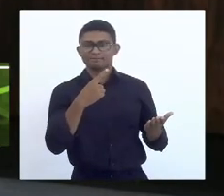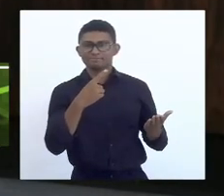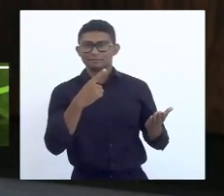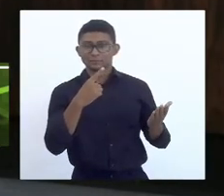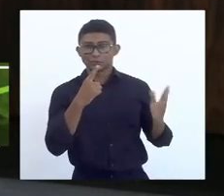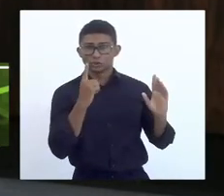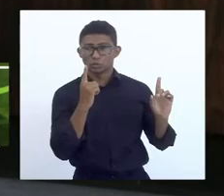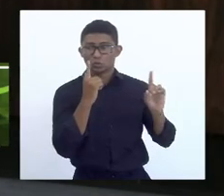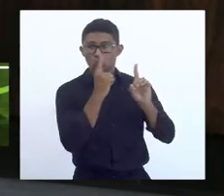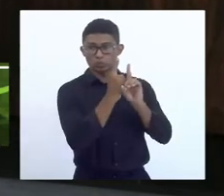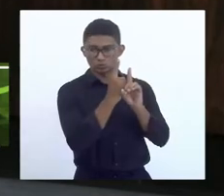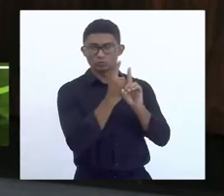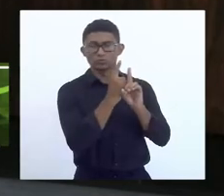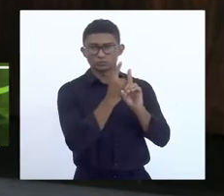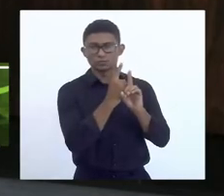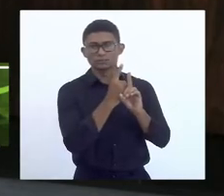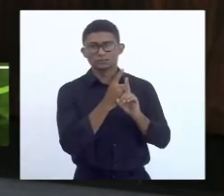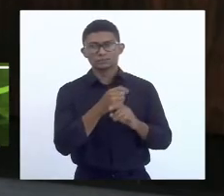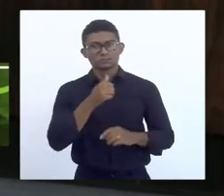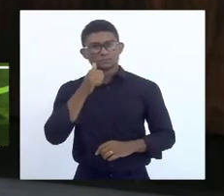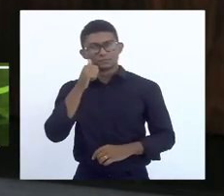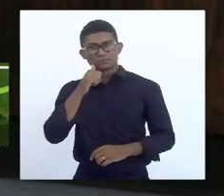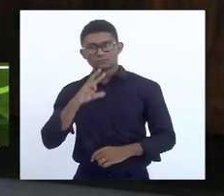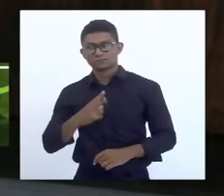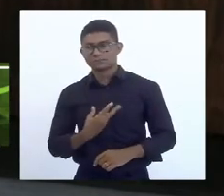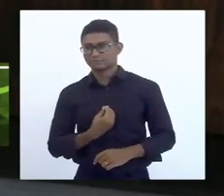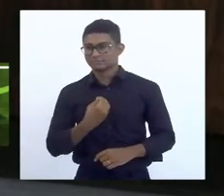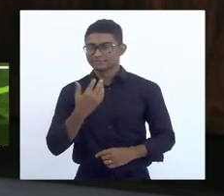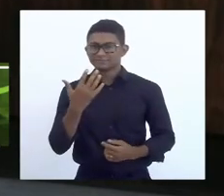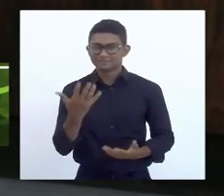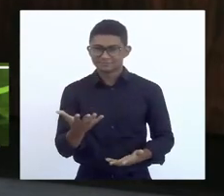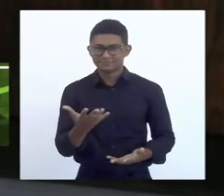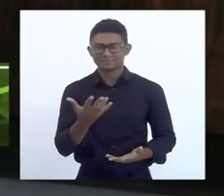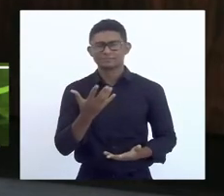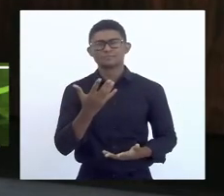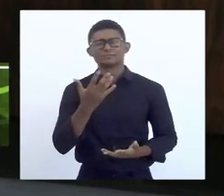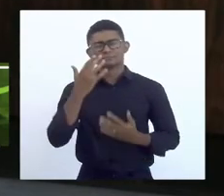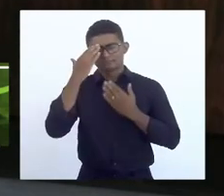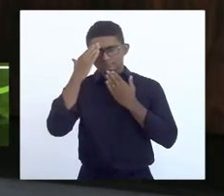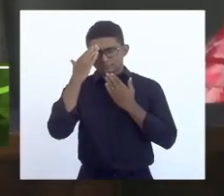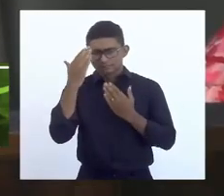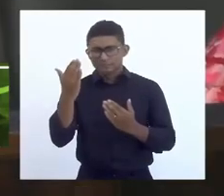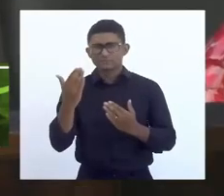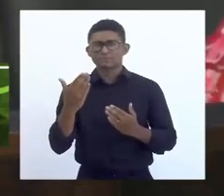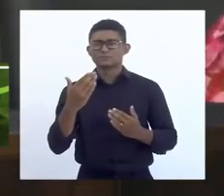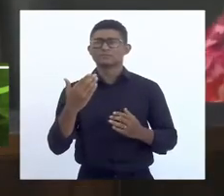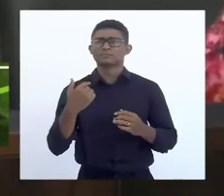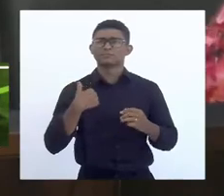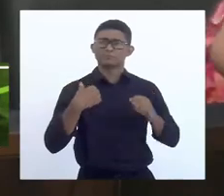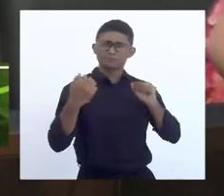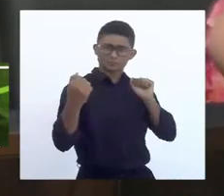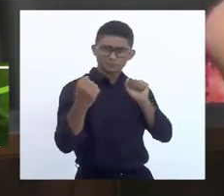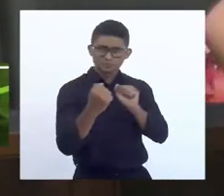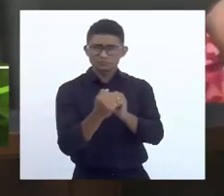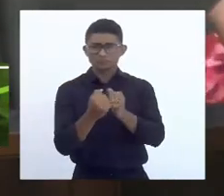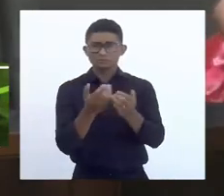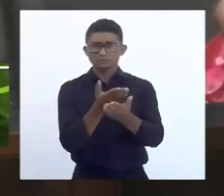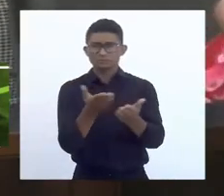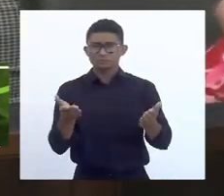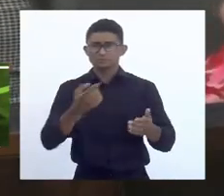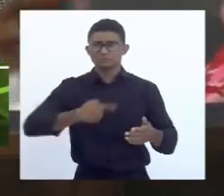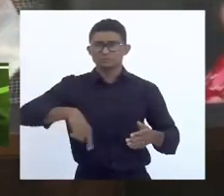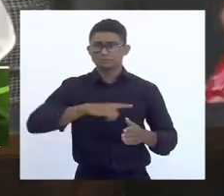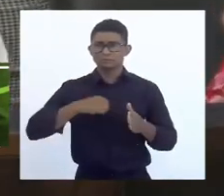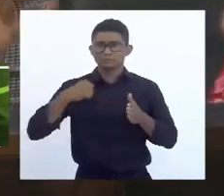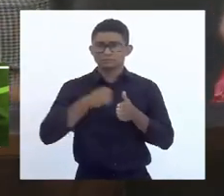também. Mas é isso, obrigada. Conte com a gente para somar, Regiane, essas grandes lutas. Que chuva